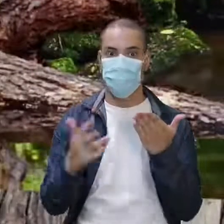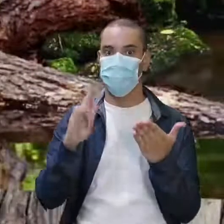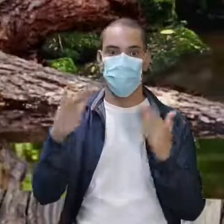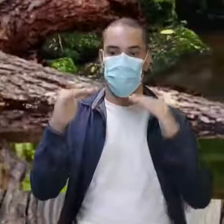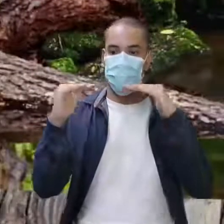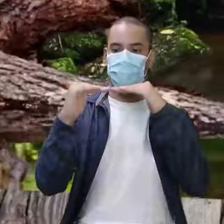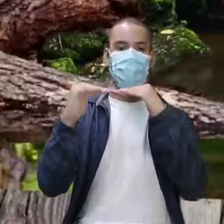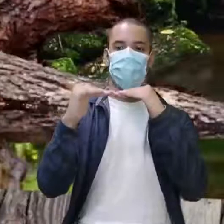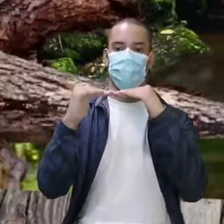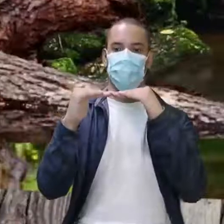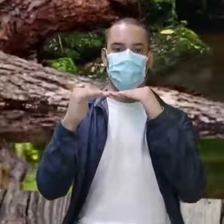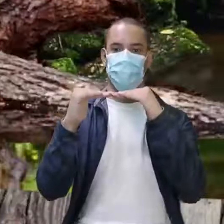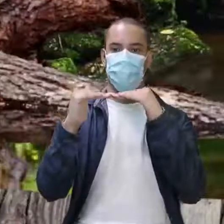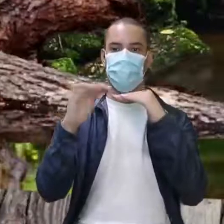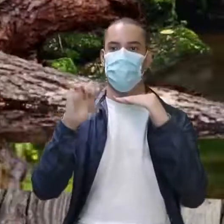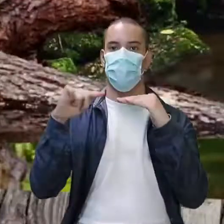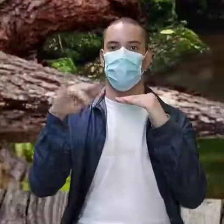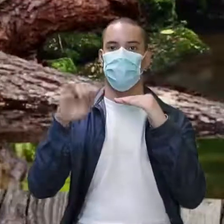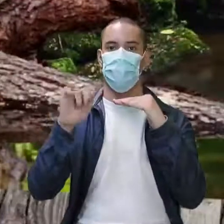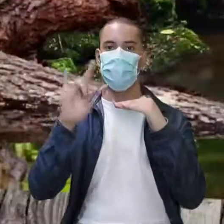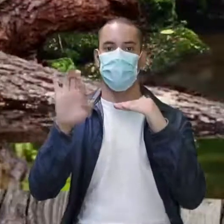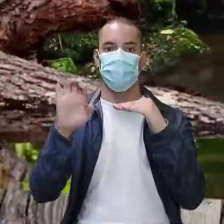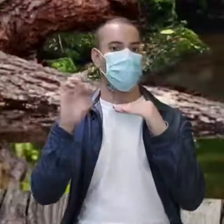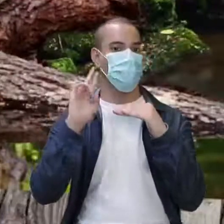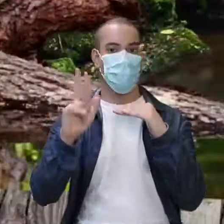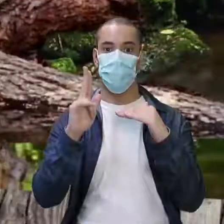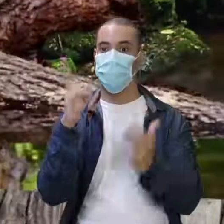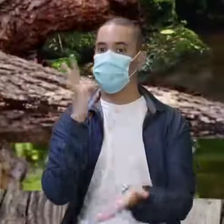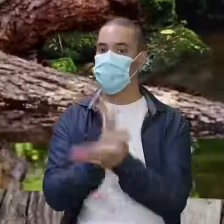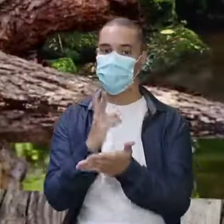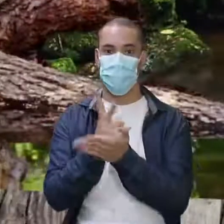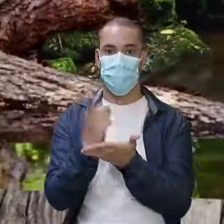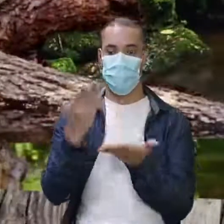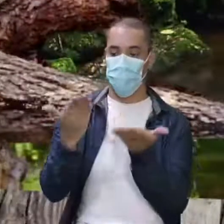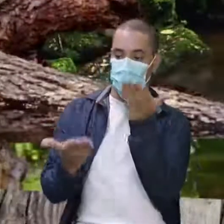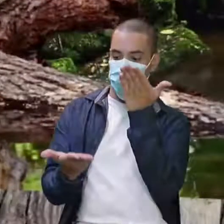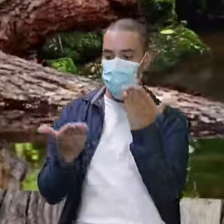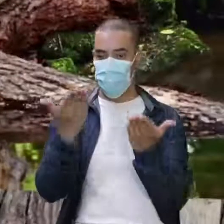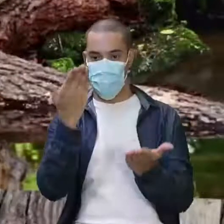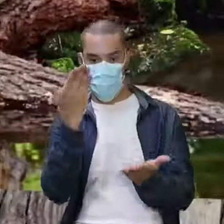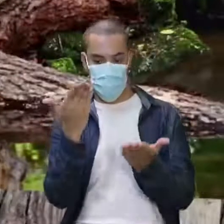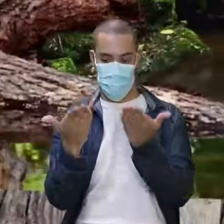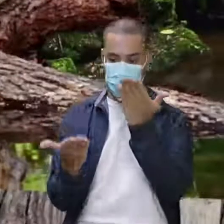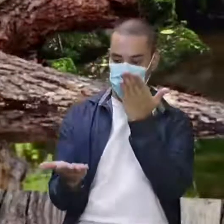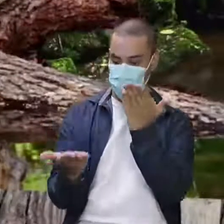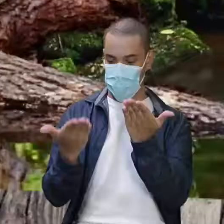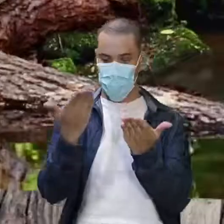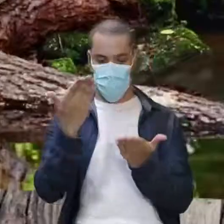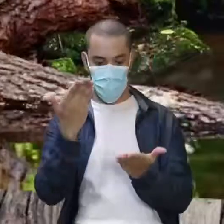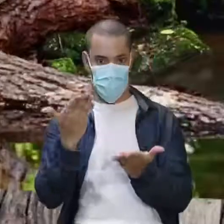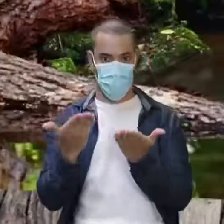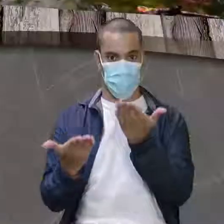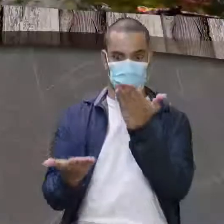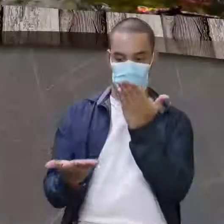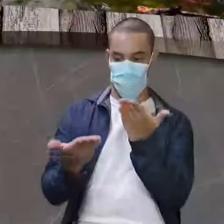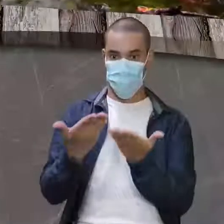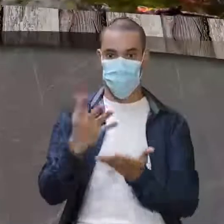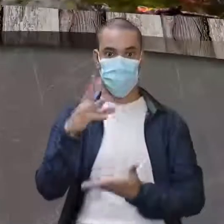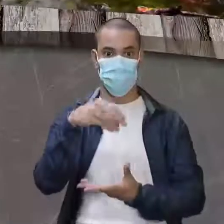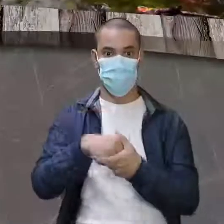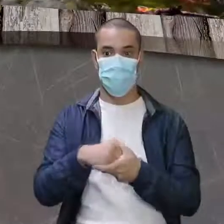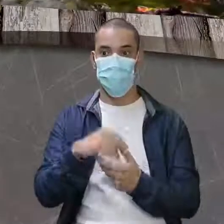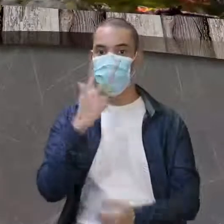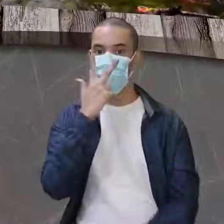aqui, nível de equidade, né? Na natureza, sempre você vai ter esse fluxo, tá? De algo